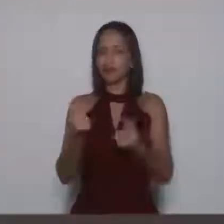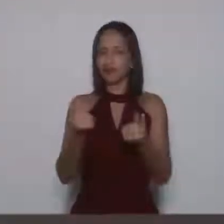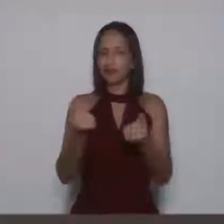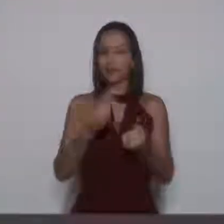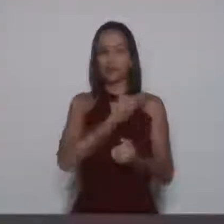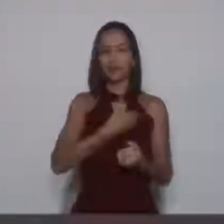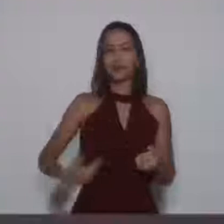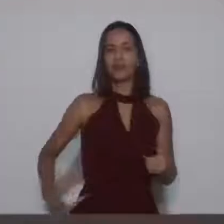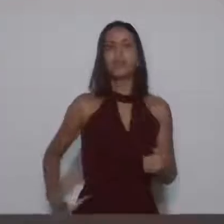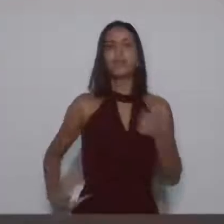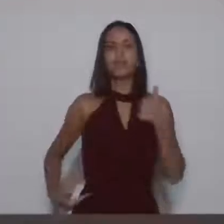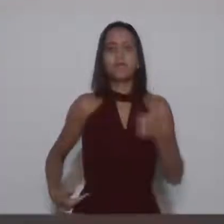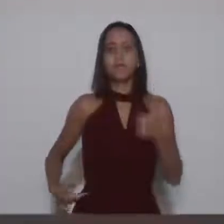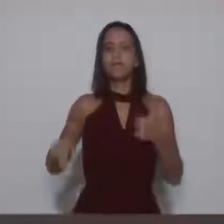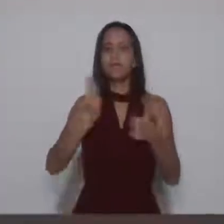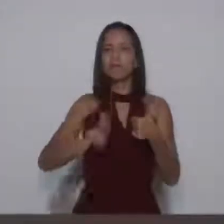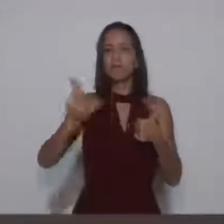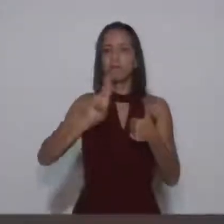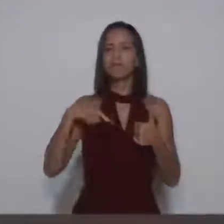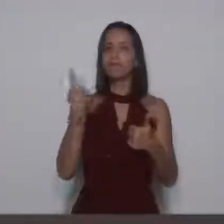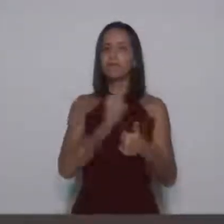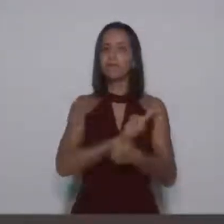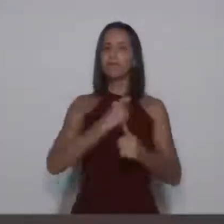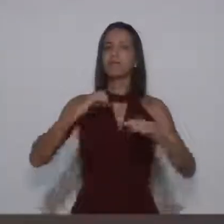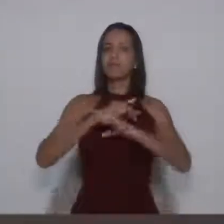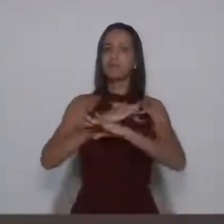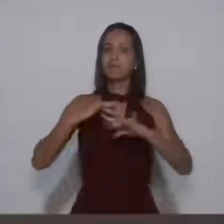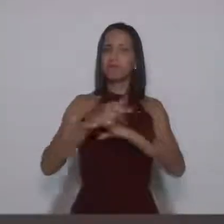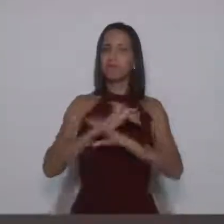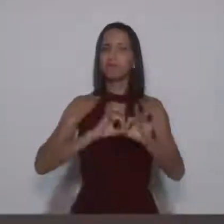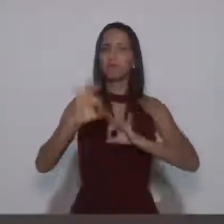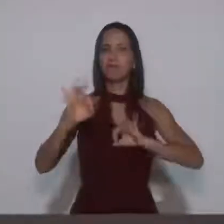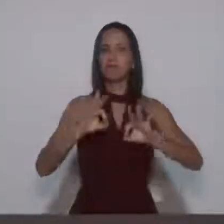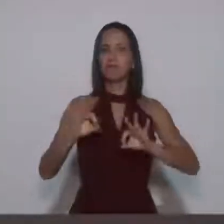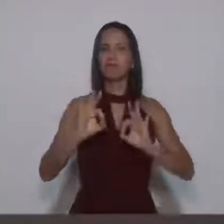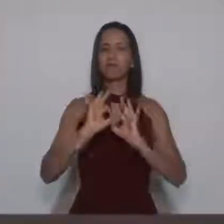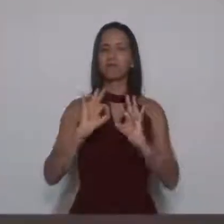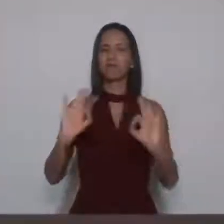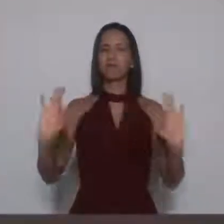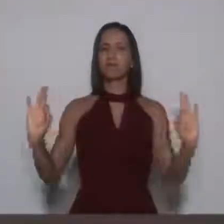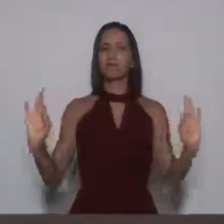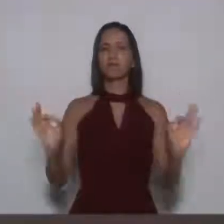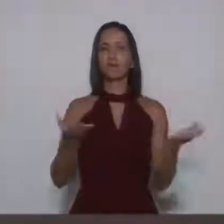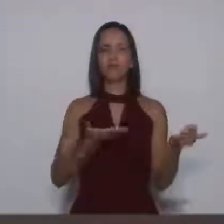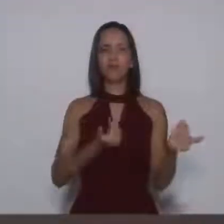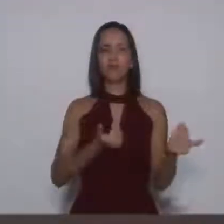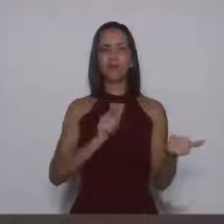público seja bem utilizado, e que a nossa cidade tenha projetos de excelência, onde o jovem, de